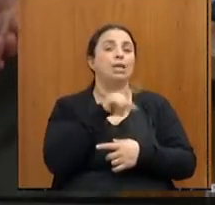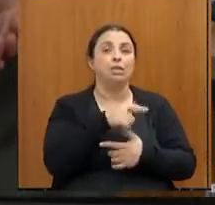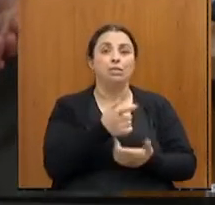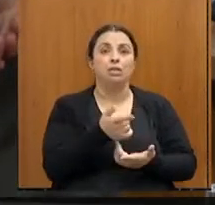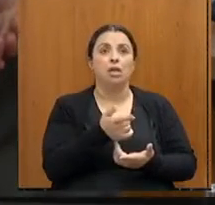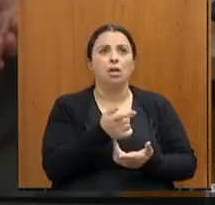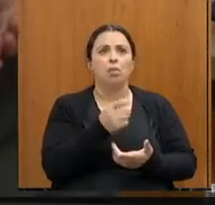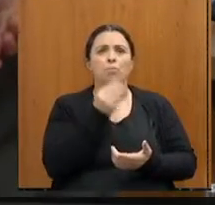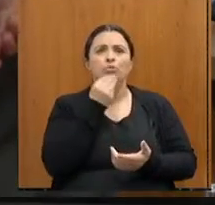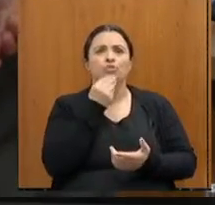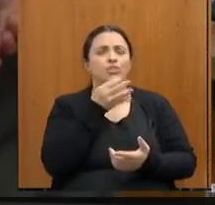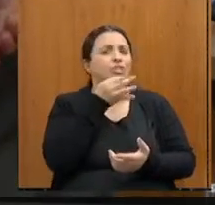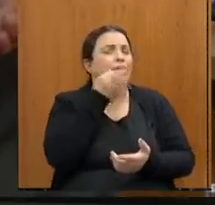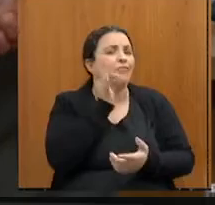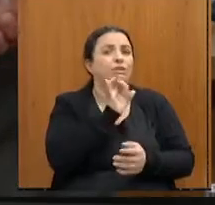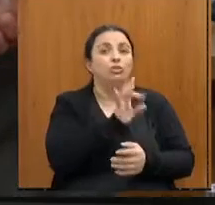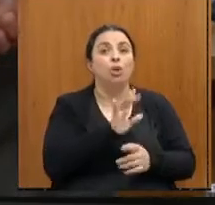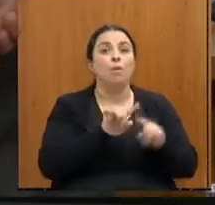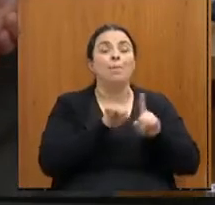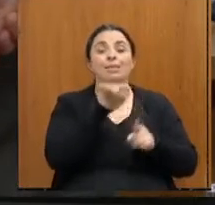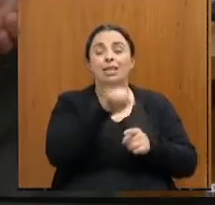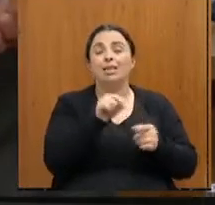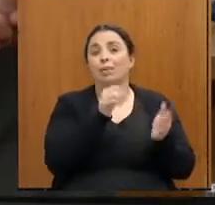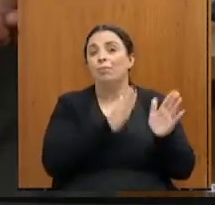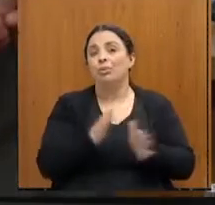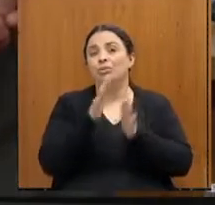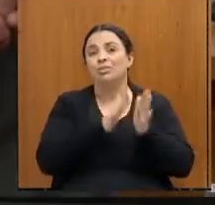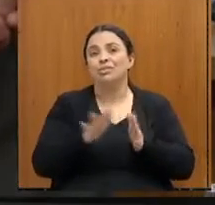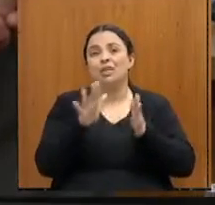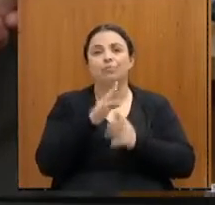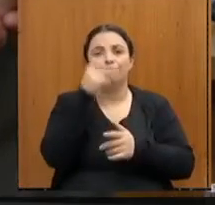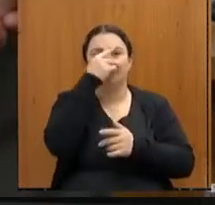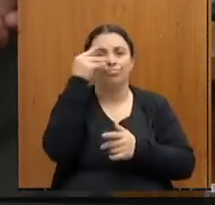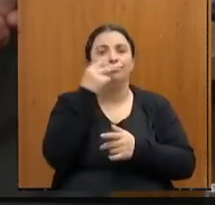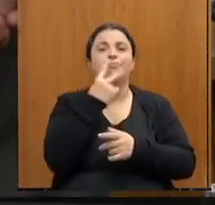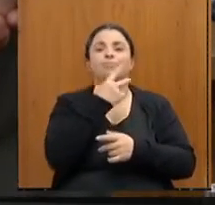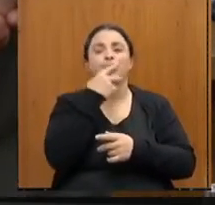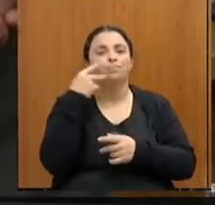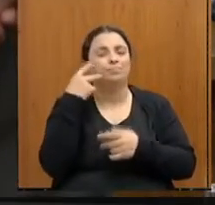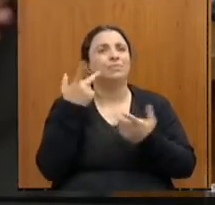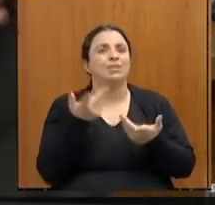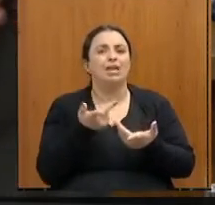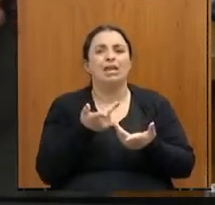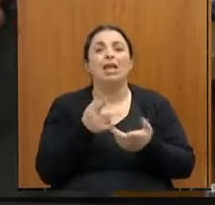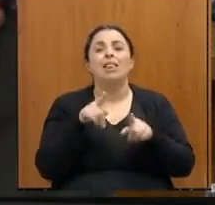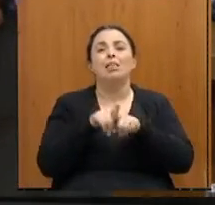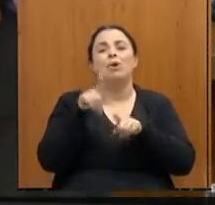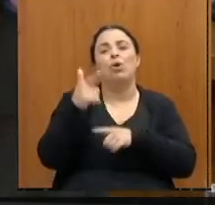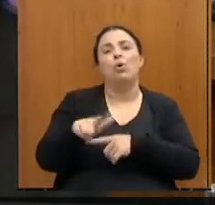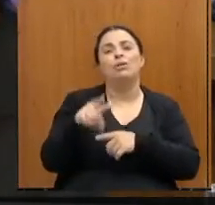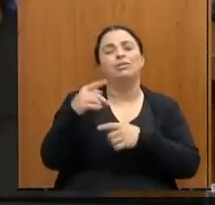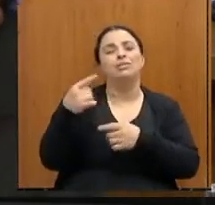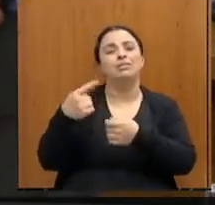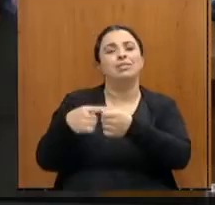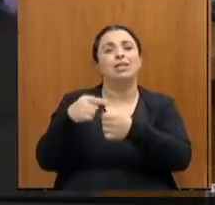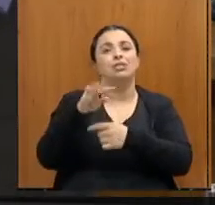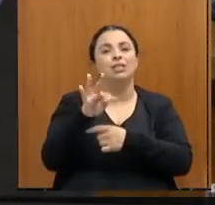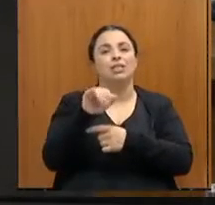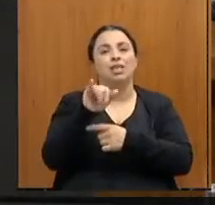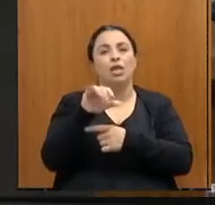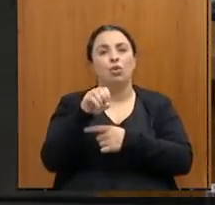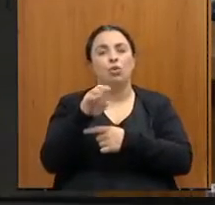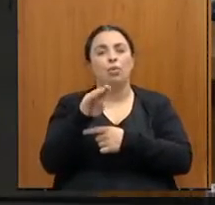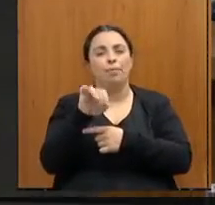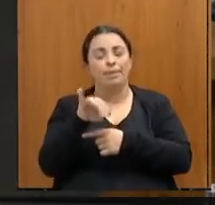sendo o maior Polo produtivo de lingerie Taiobeiras no norte de Minas e por aí vai setor de turismo e